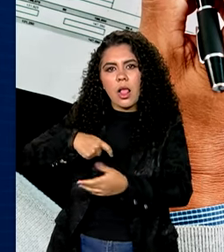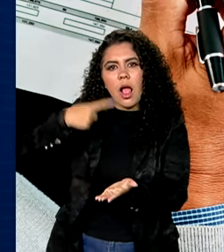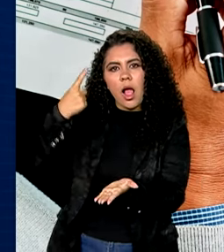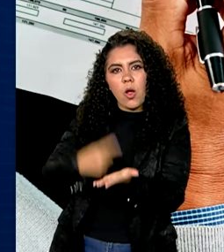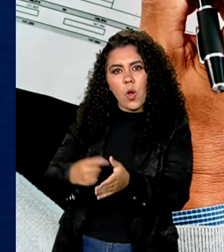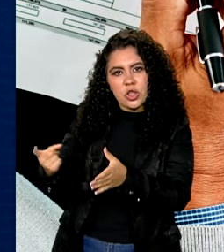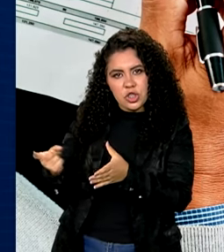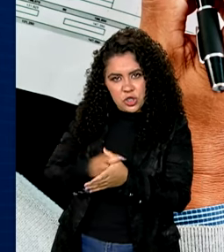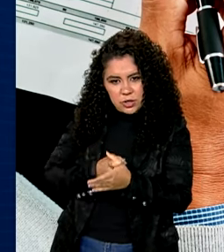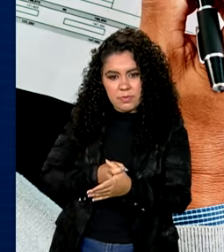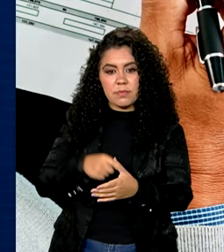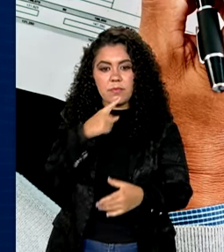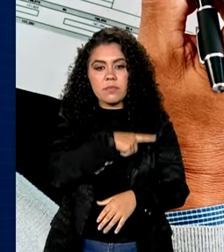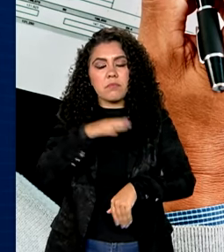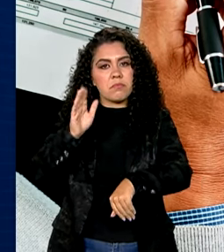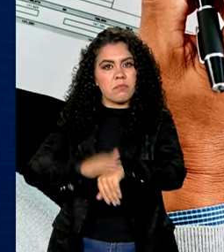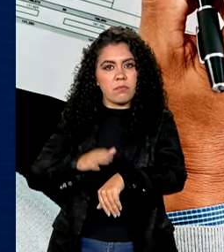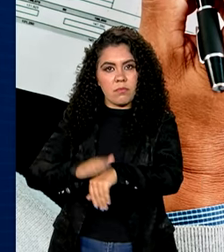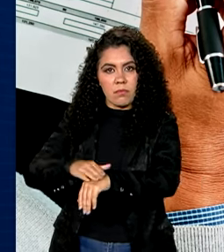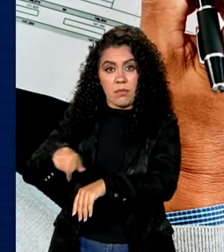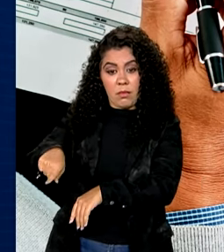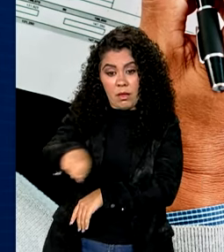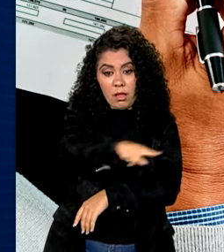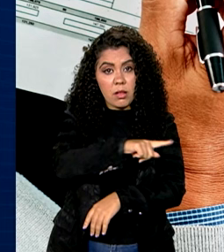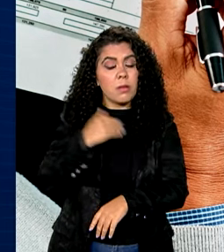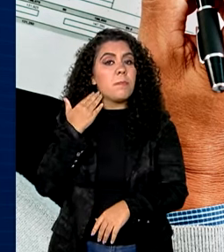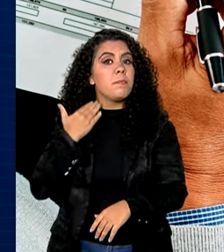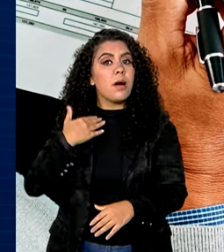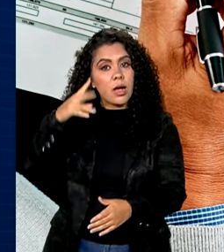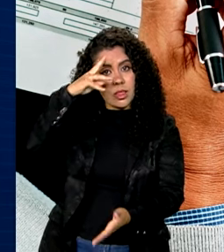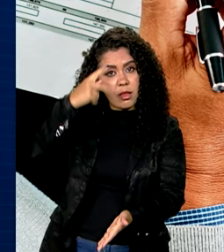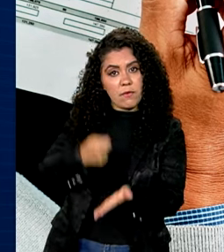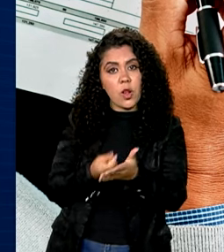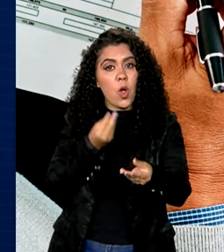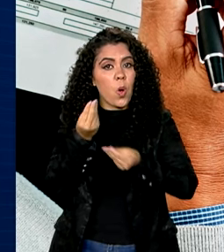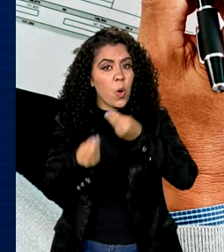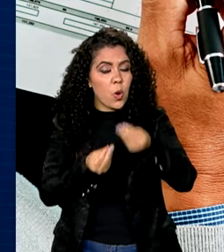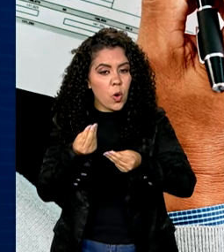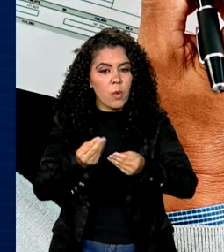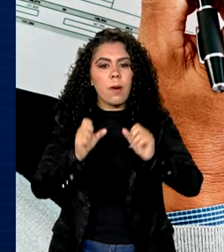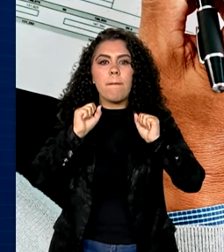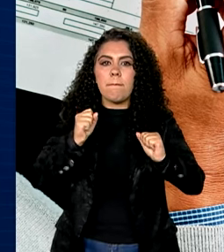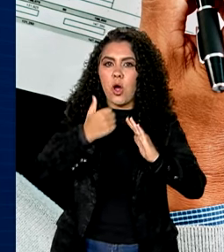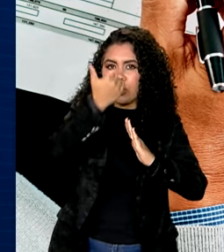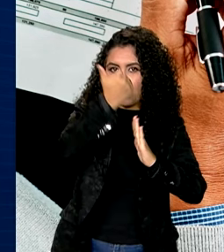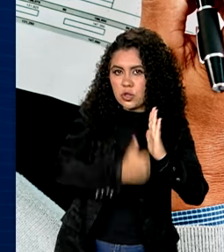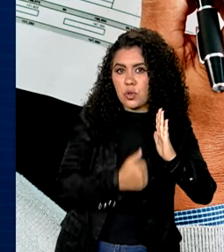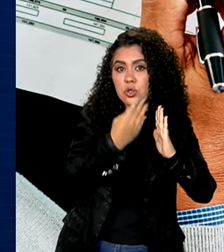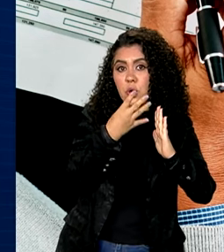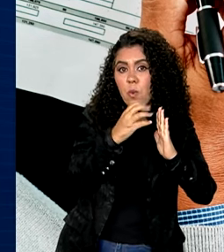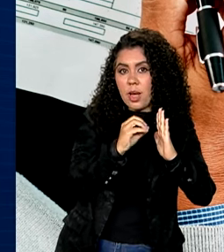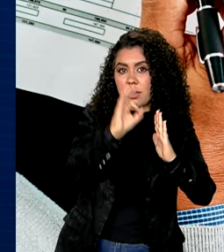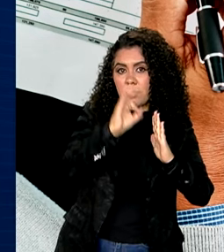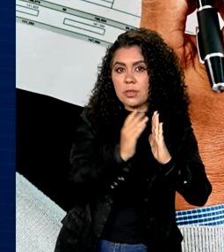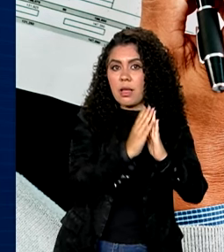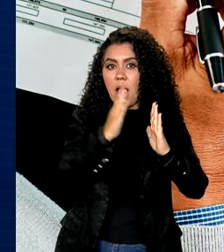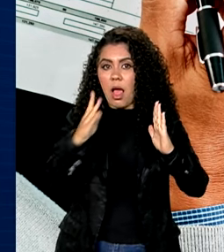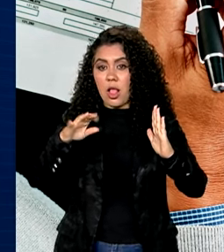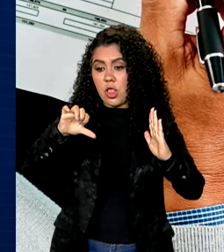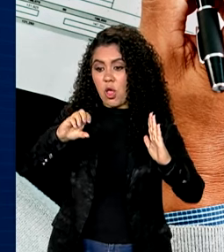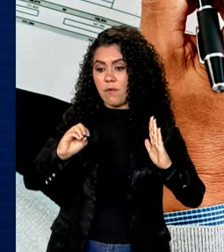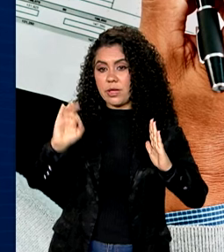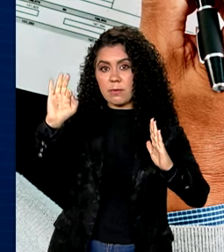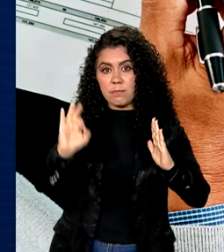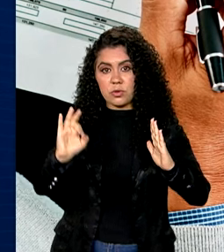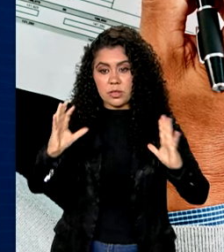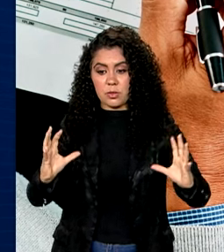por cada instituição cadastrada no programa. Os descontos podem variar de 40% a 90%